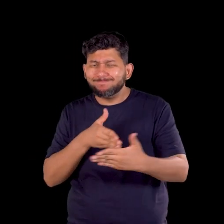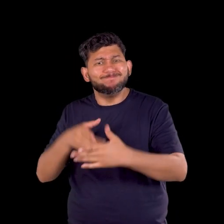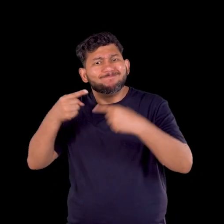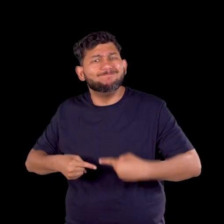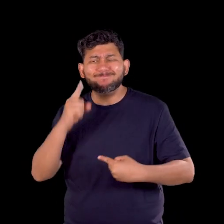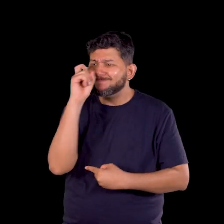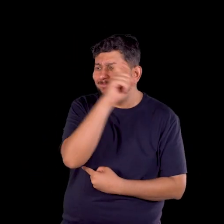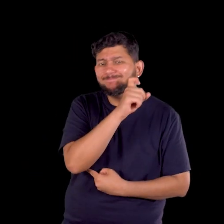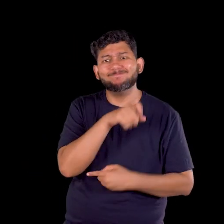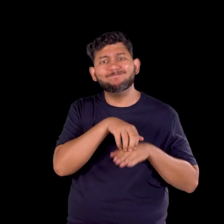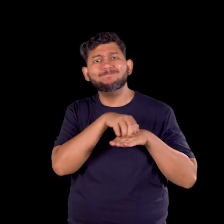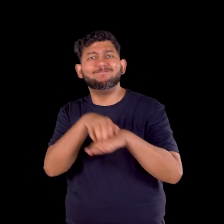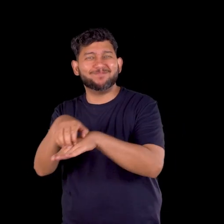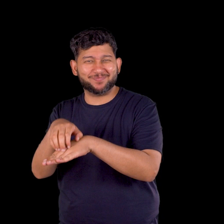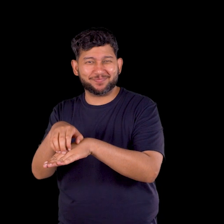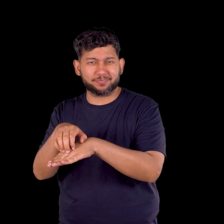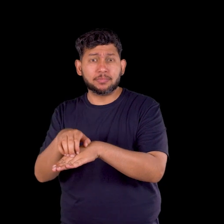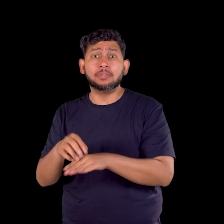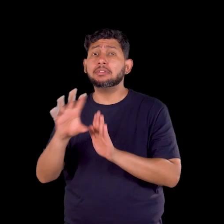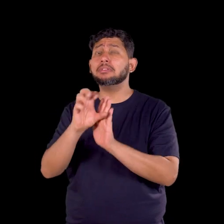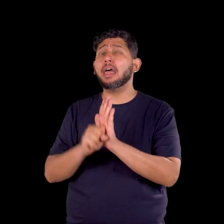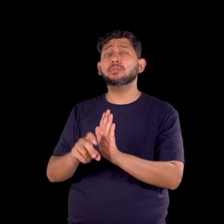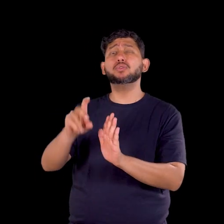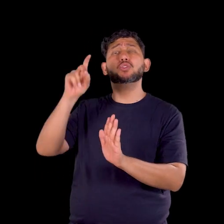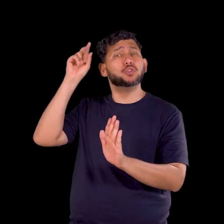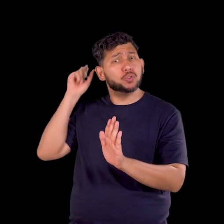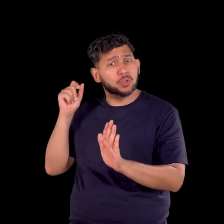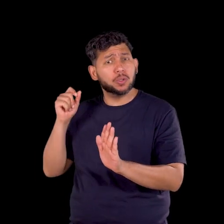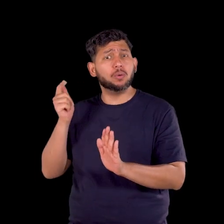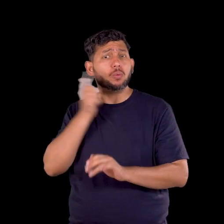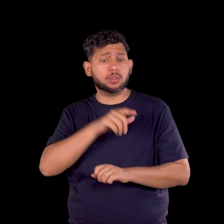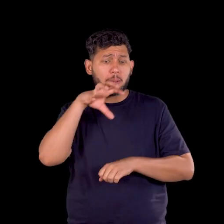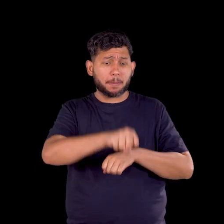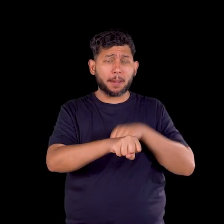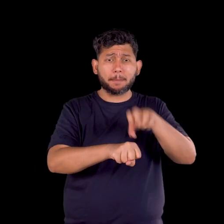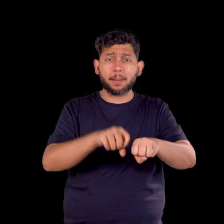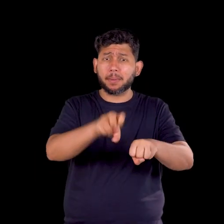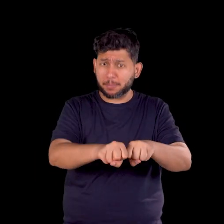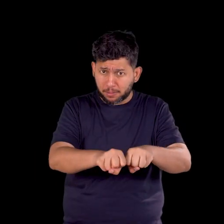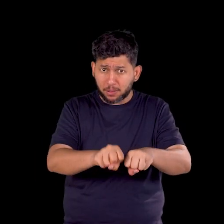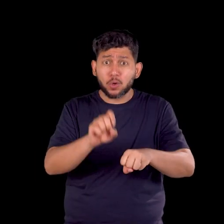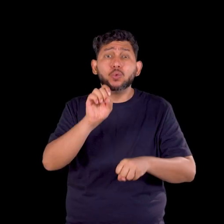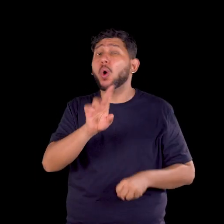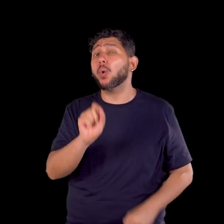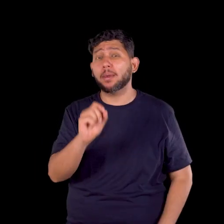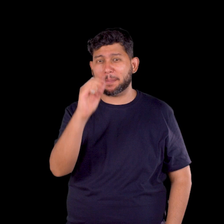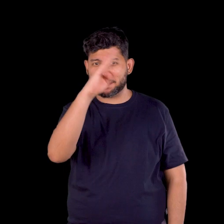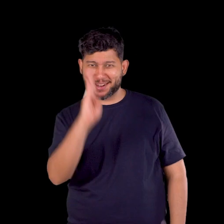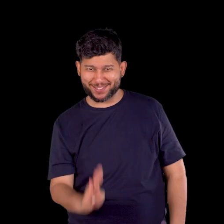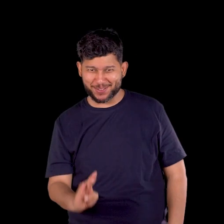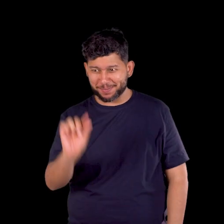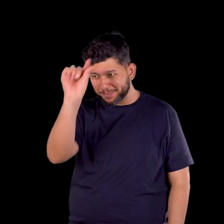Nos primeiros séculos, esse processo de colonização e povoamento praticamente ficou restrito à faixa litorânea